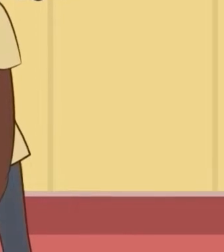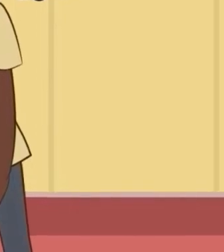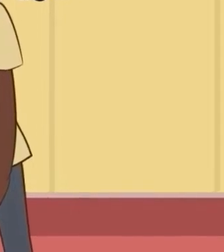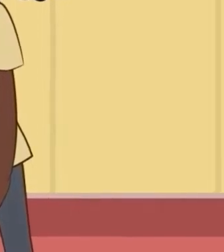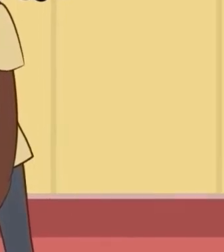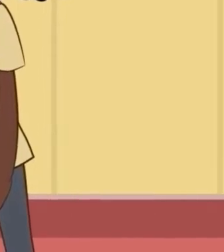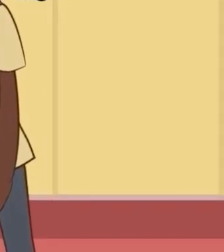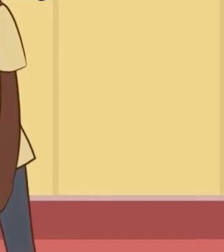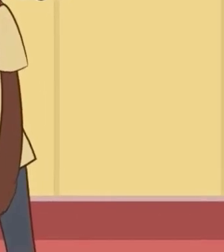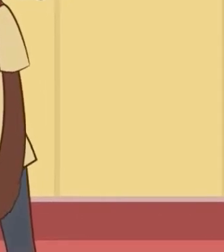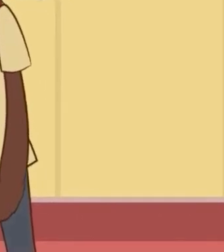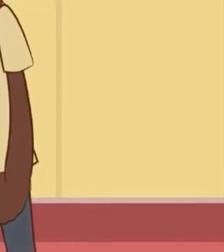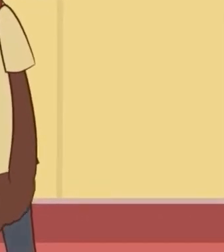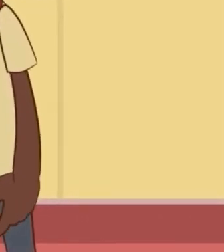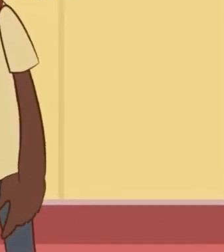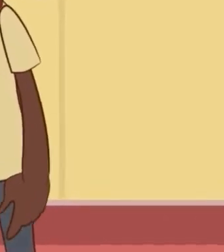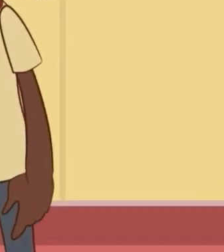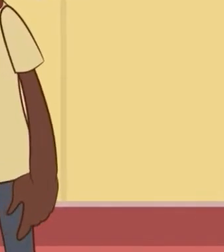We.